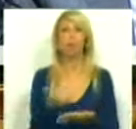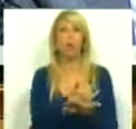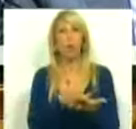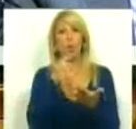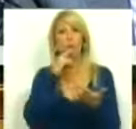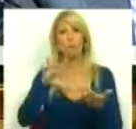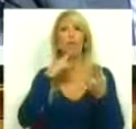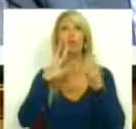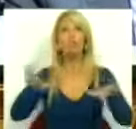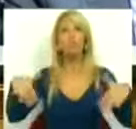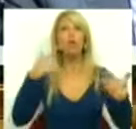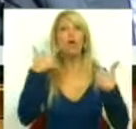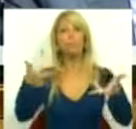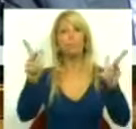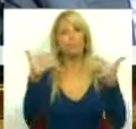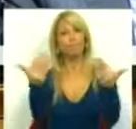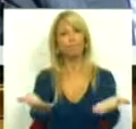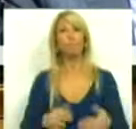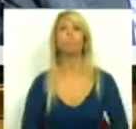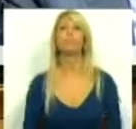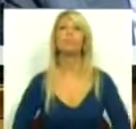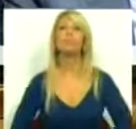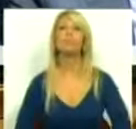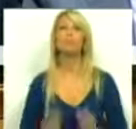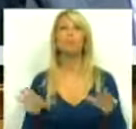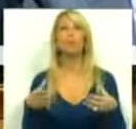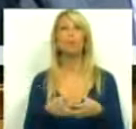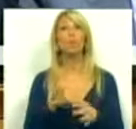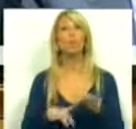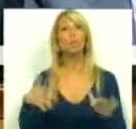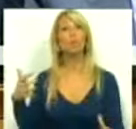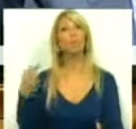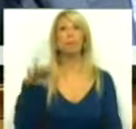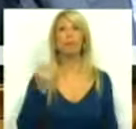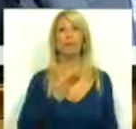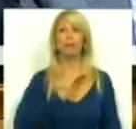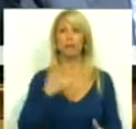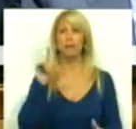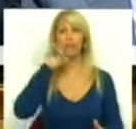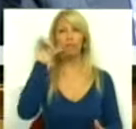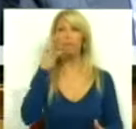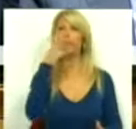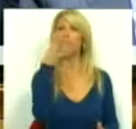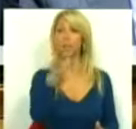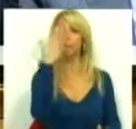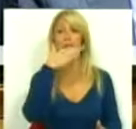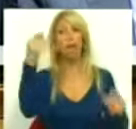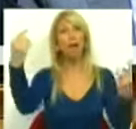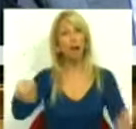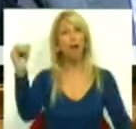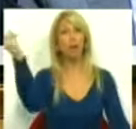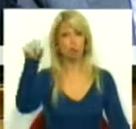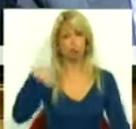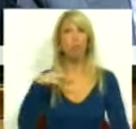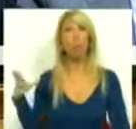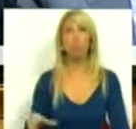país pode disponibilizar. O Grupo Parlamentar do PSD sempre disse que se havia instituição em